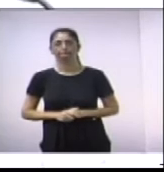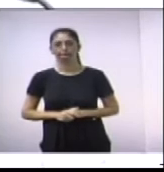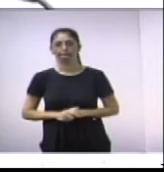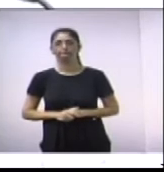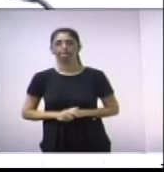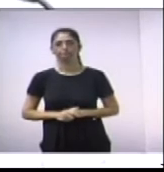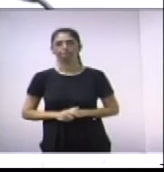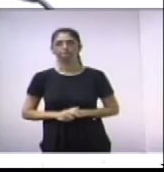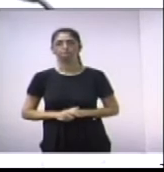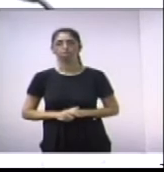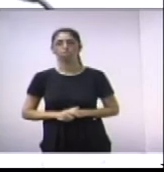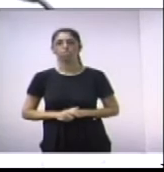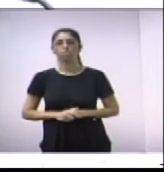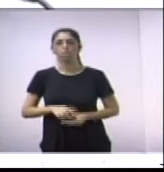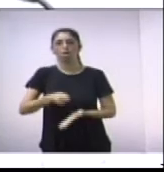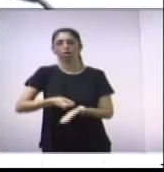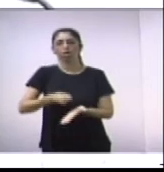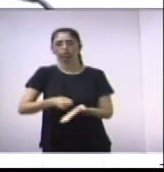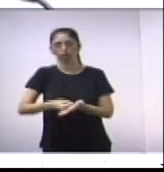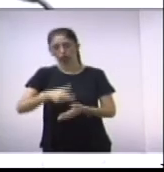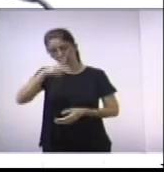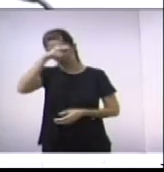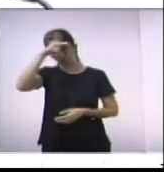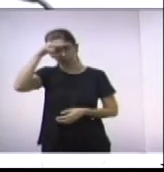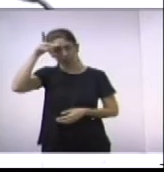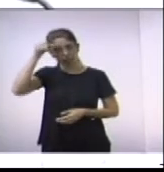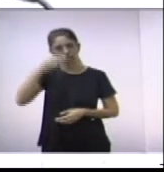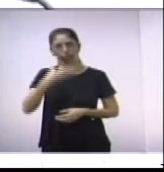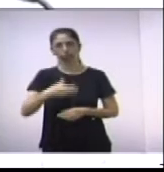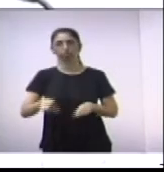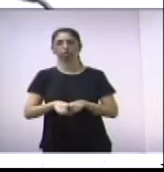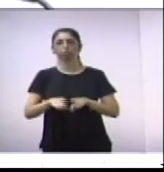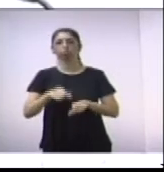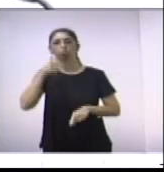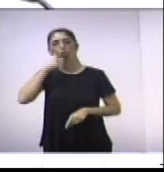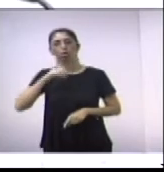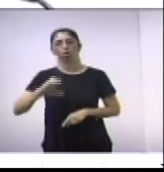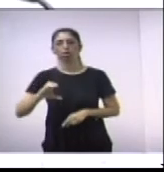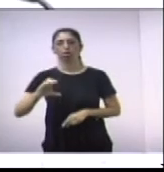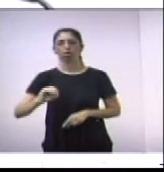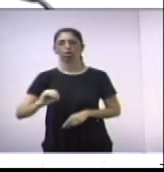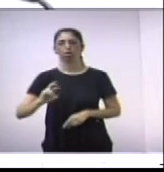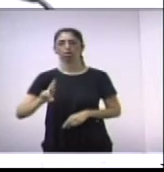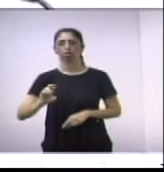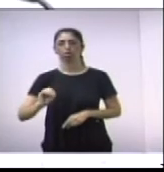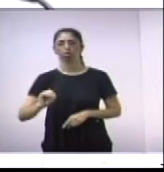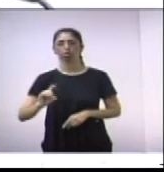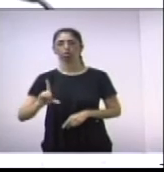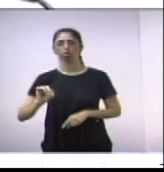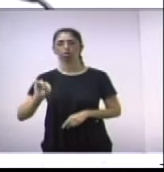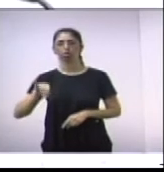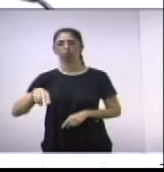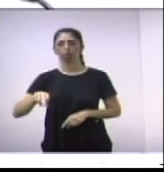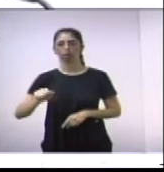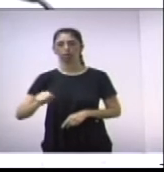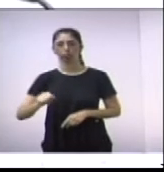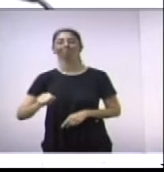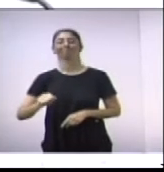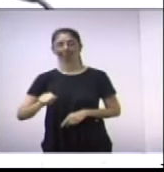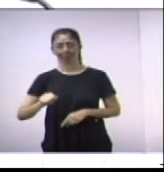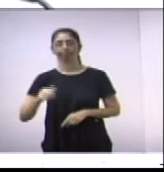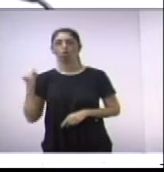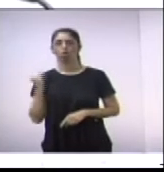Júnior, Carolina Bordion e André Luiz de Matos, eles confessam que, de fato, a administração estava impedida de repassar